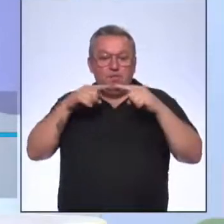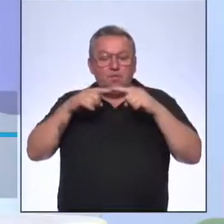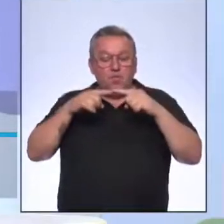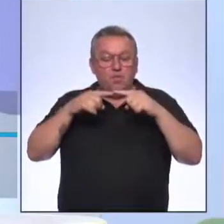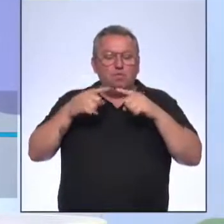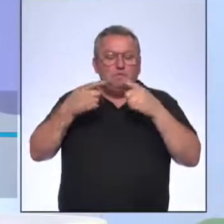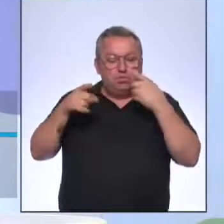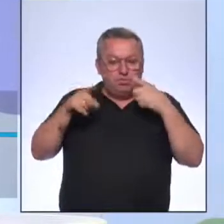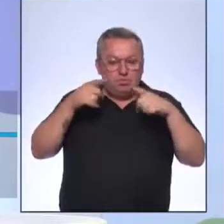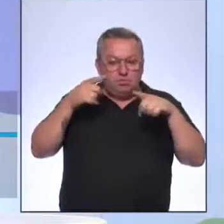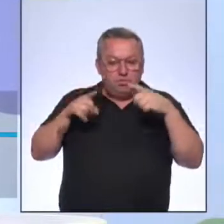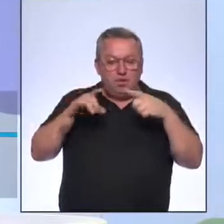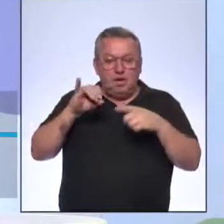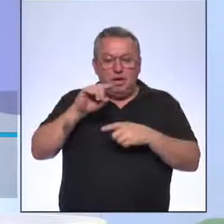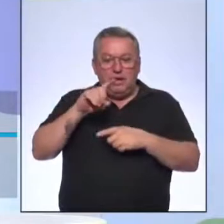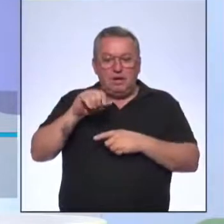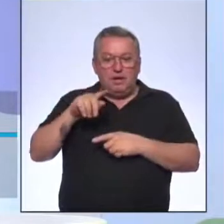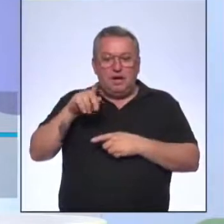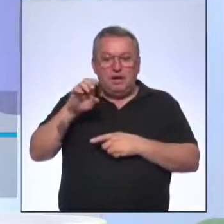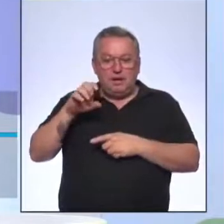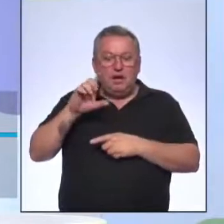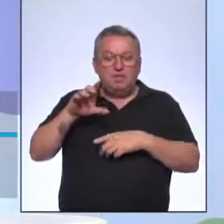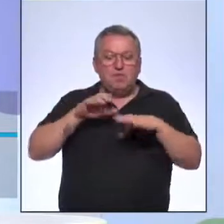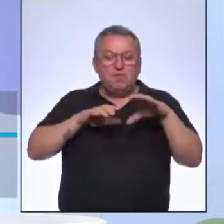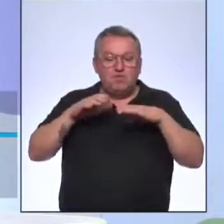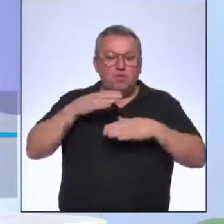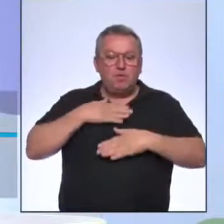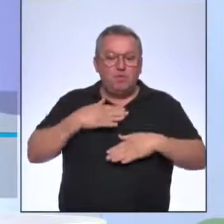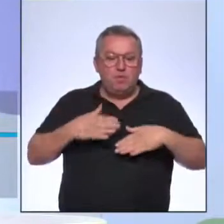fundo. E o Isaac acha que é movimento corporal.